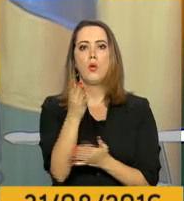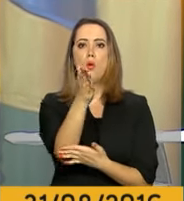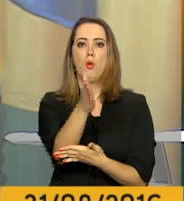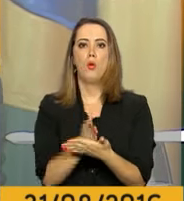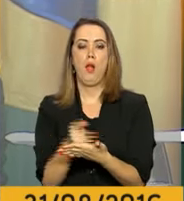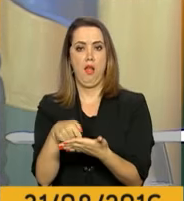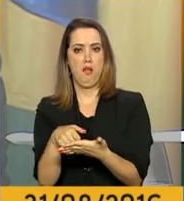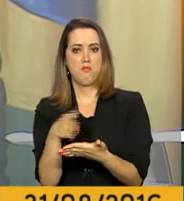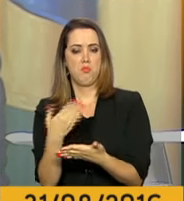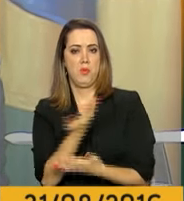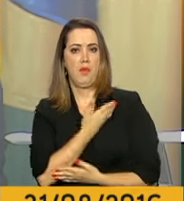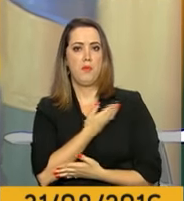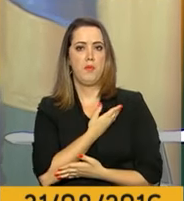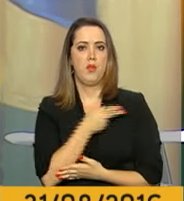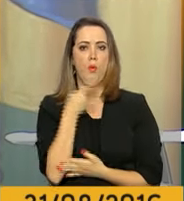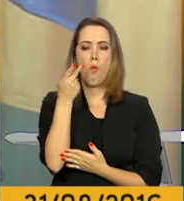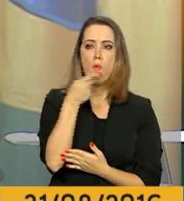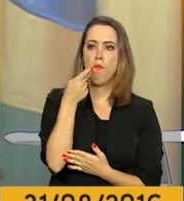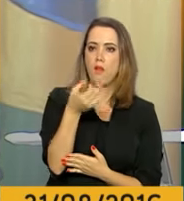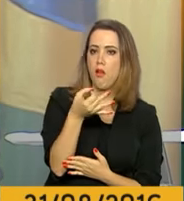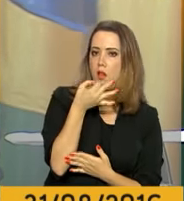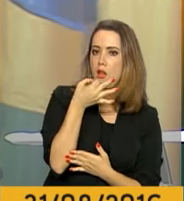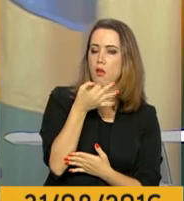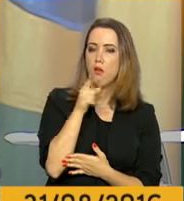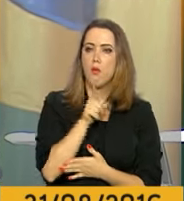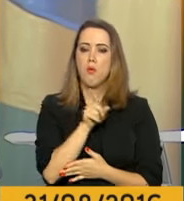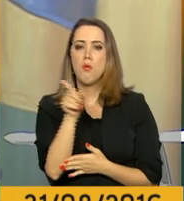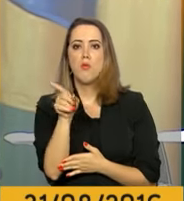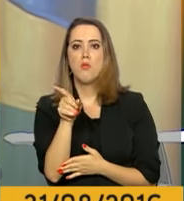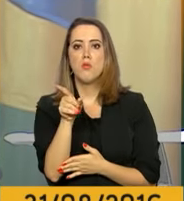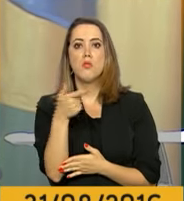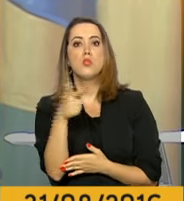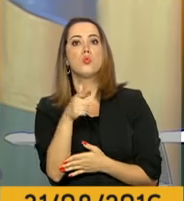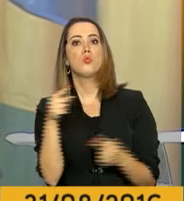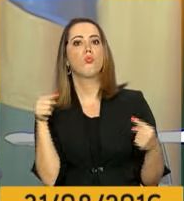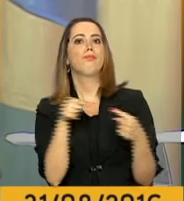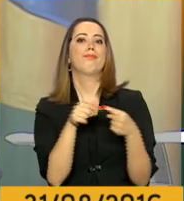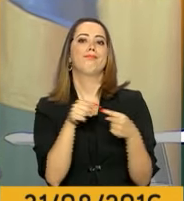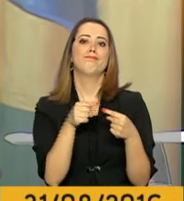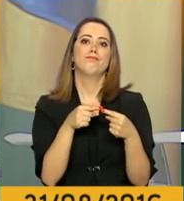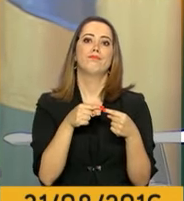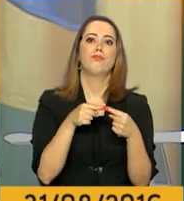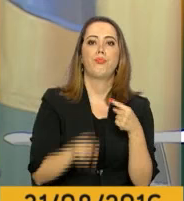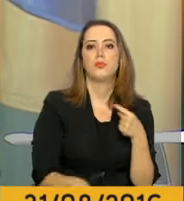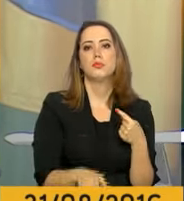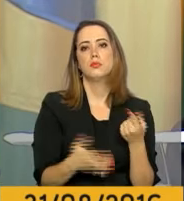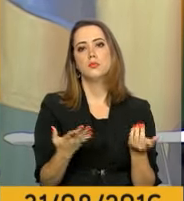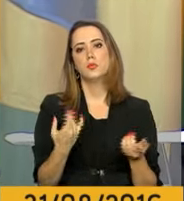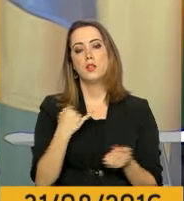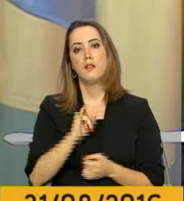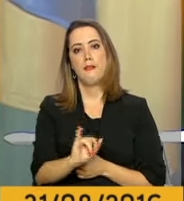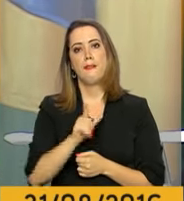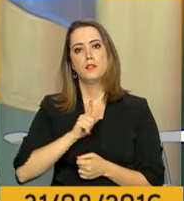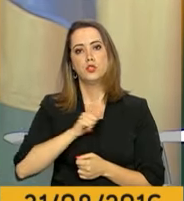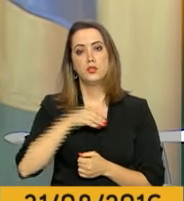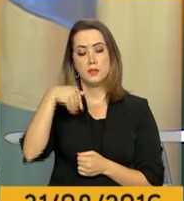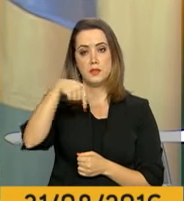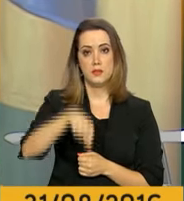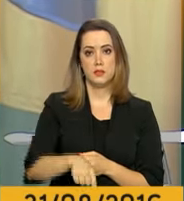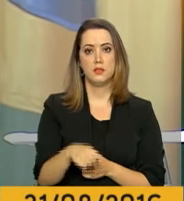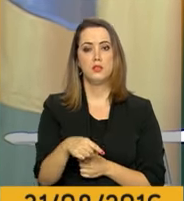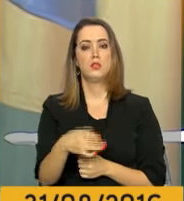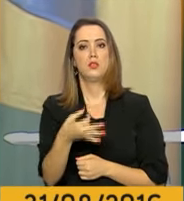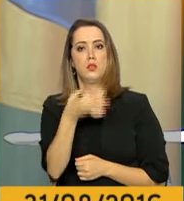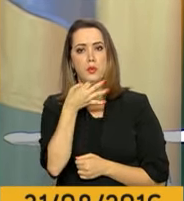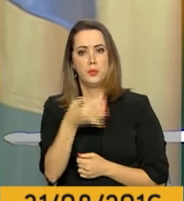aliados nossos se manifestarem lá no plenário sem ter uma combinação conosco. Porque, convenhamos, se tivesse uma combinação conosco,